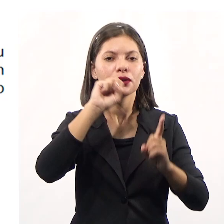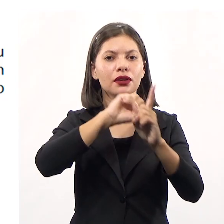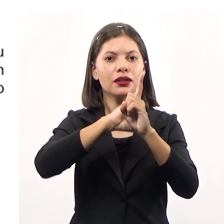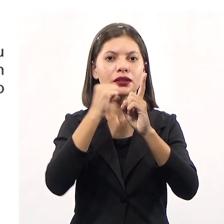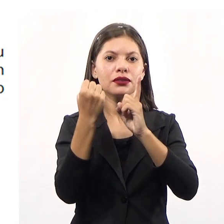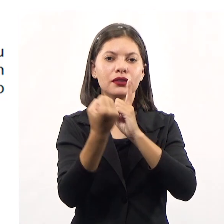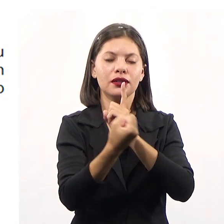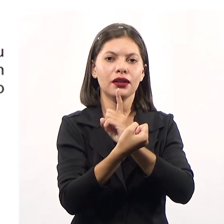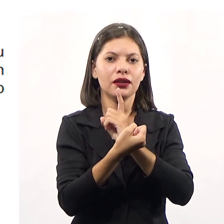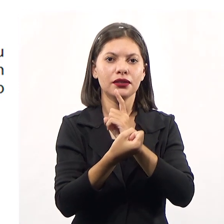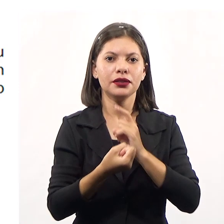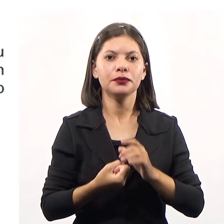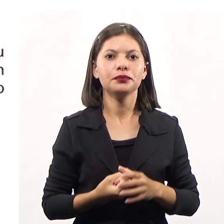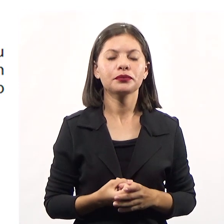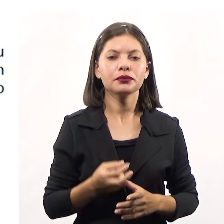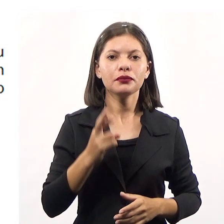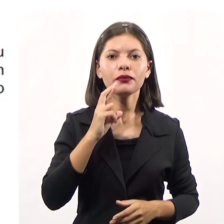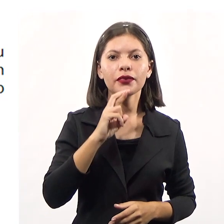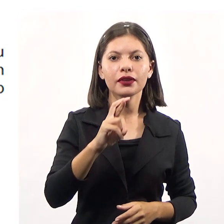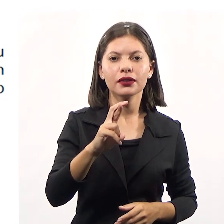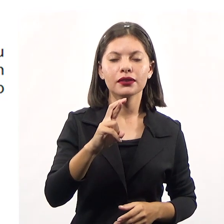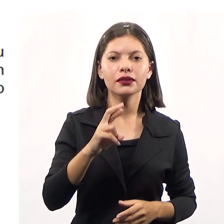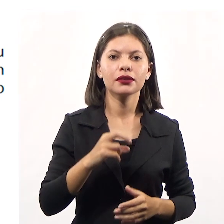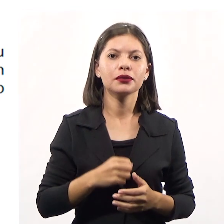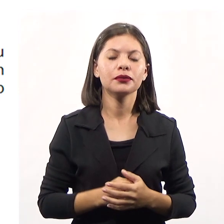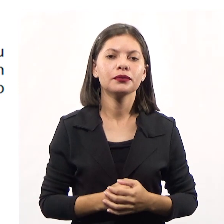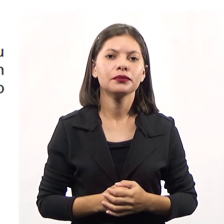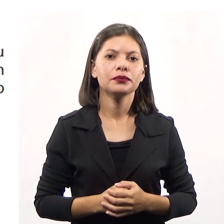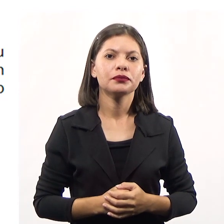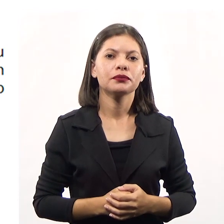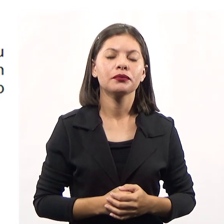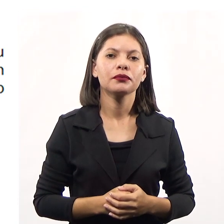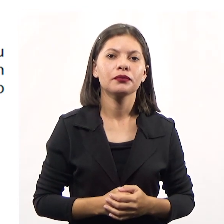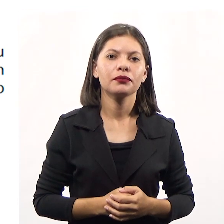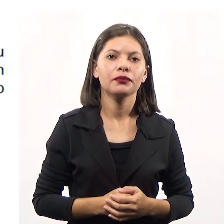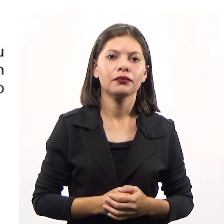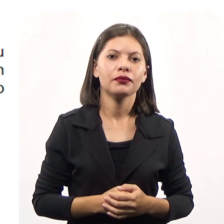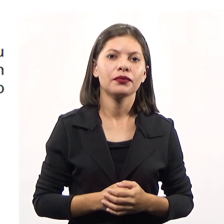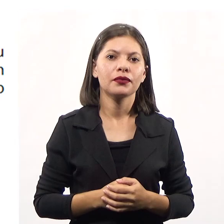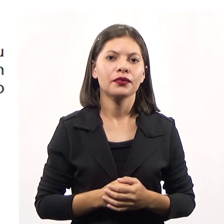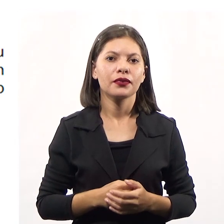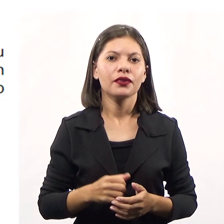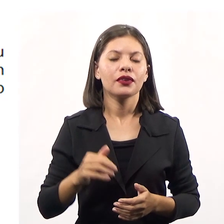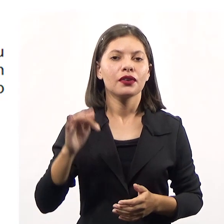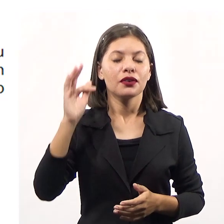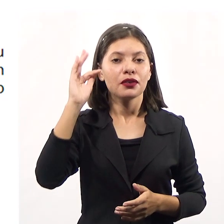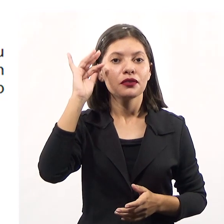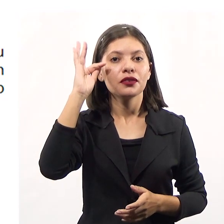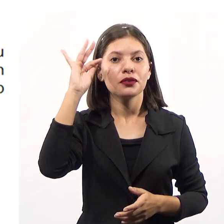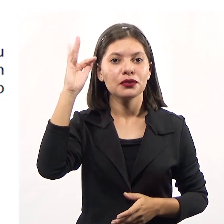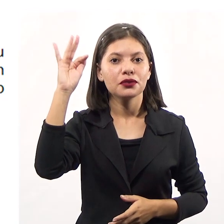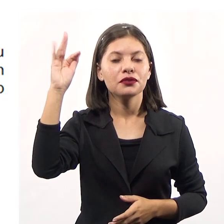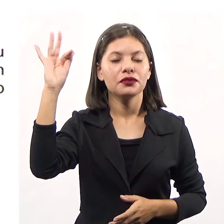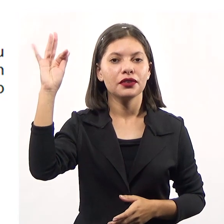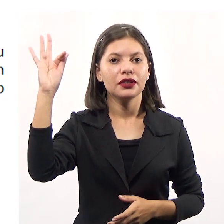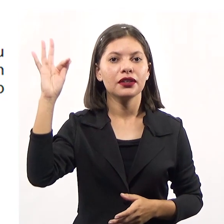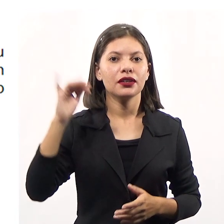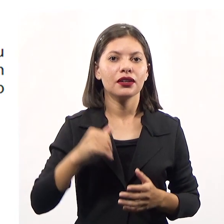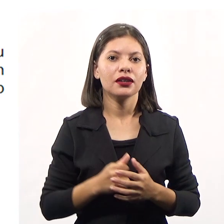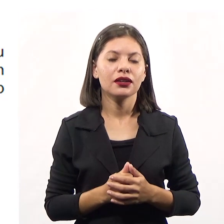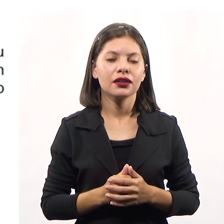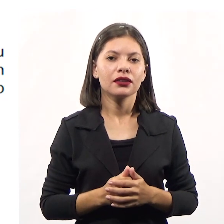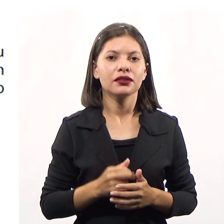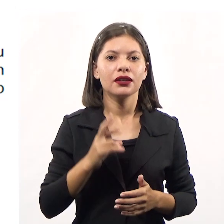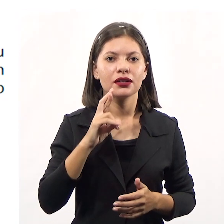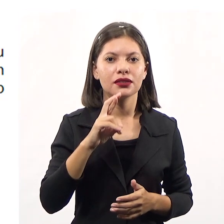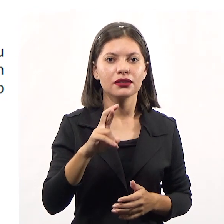sociedade. E aí, quando a gente fala da razão, a gente está falando, né, muito fortemente da filosofia, que tem a sua plenitude no